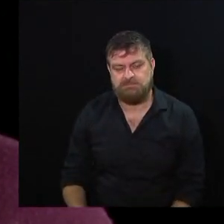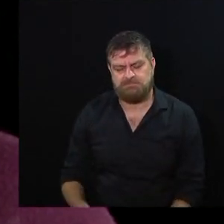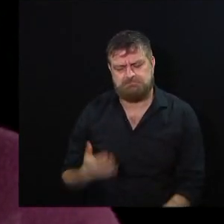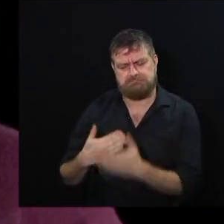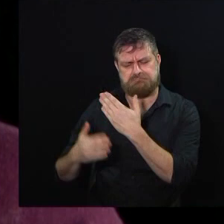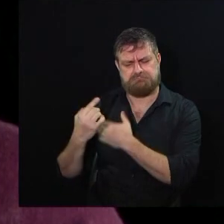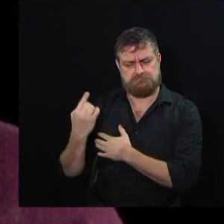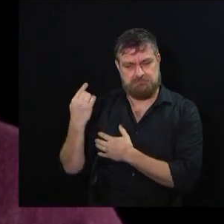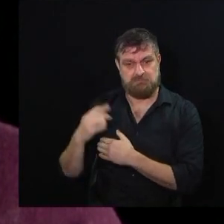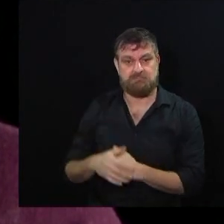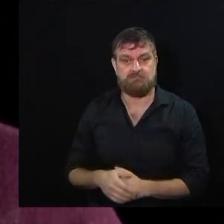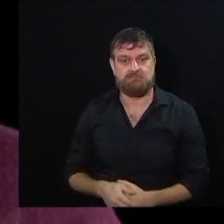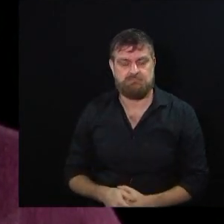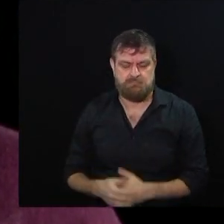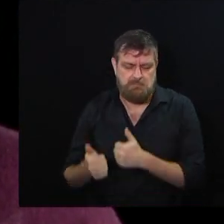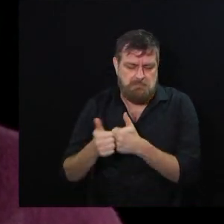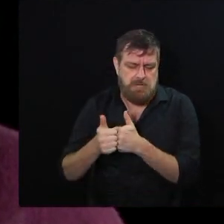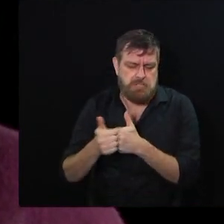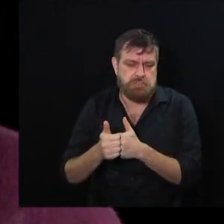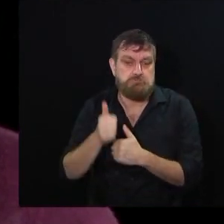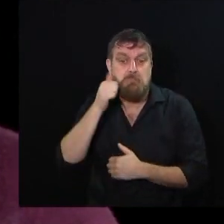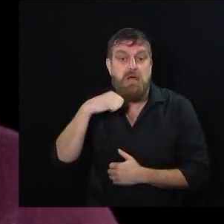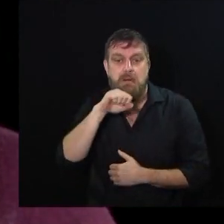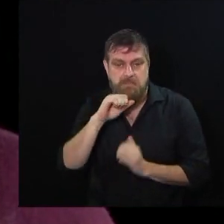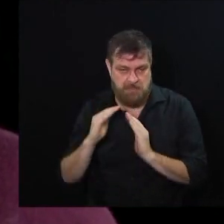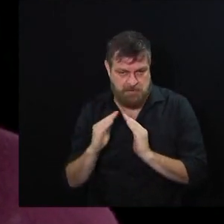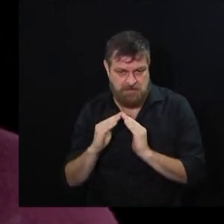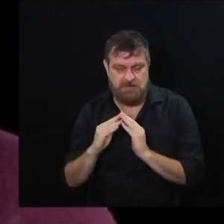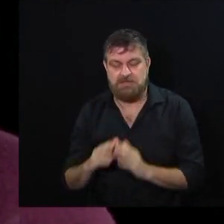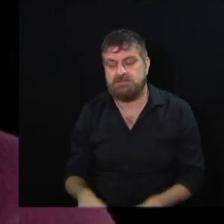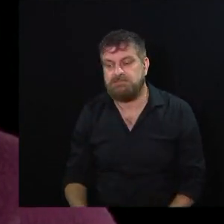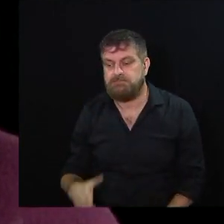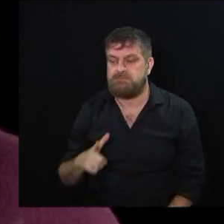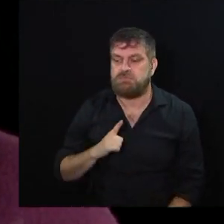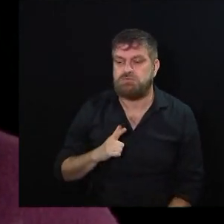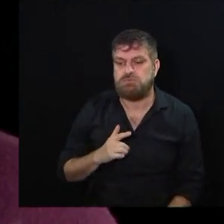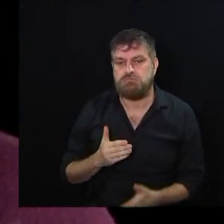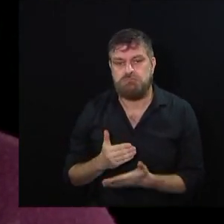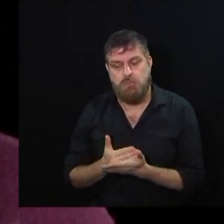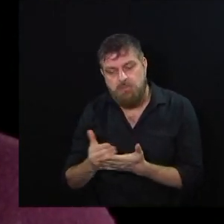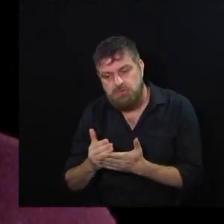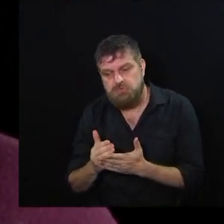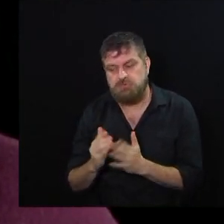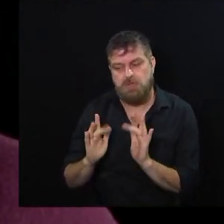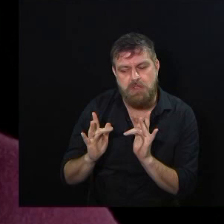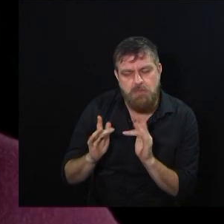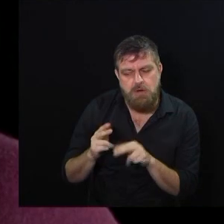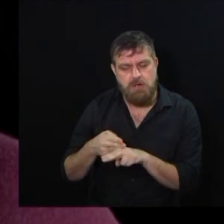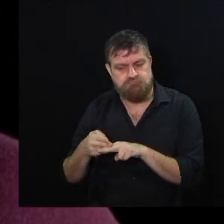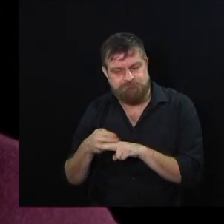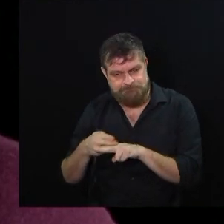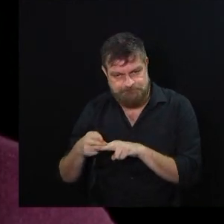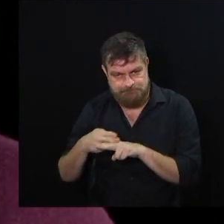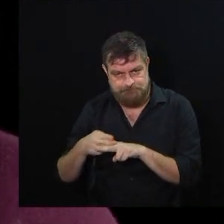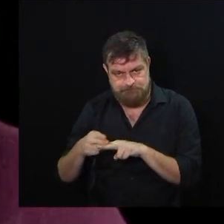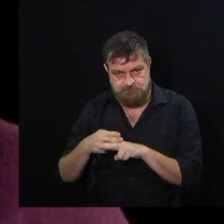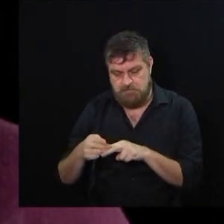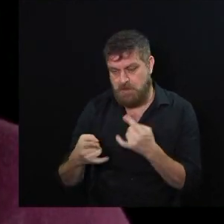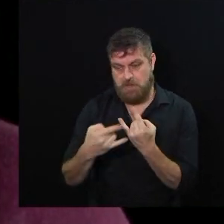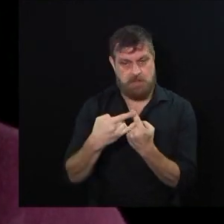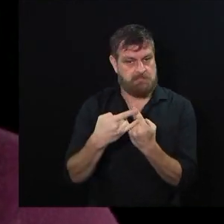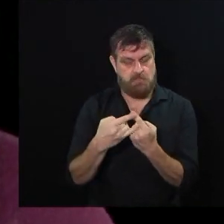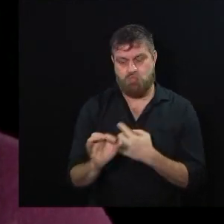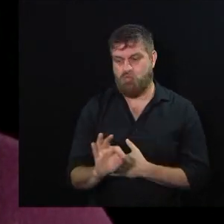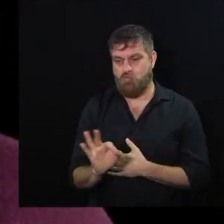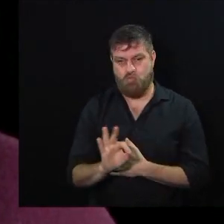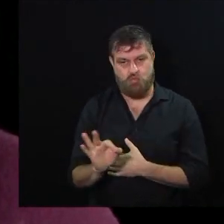mãe, e a gente começou a ter contato sexual, né, tudo, sem camisinha, ele não